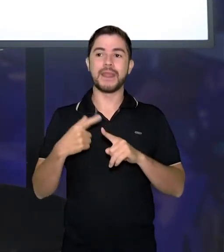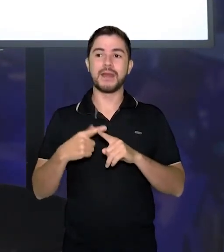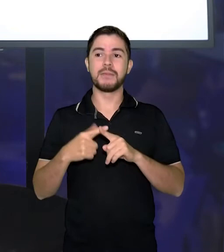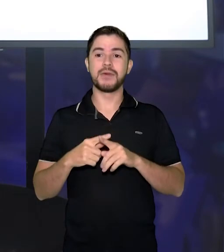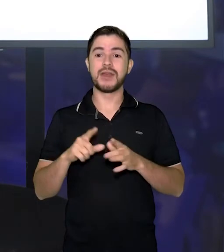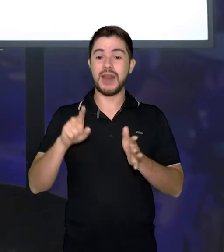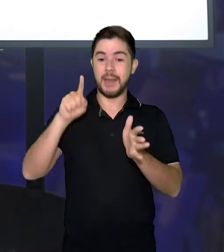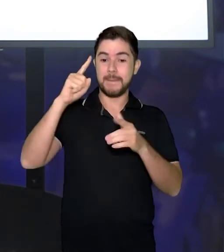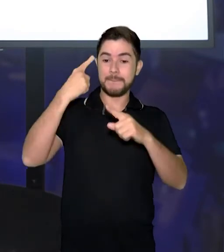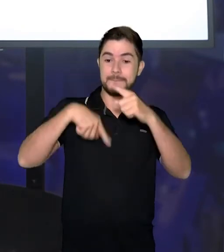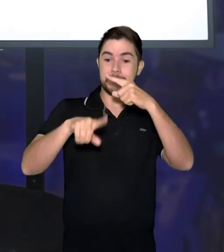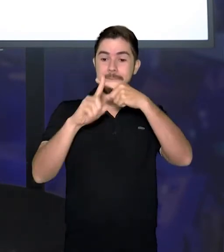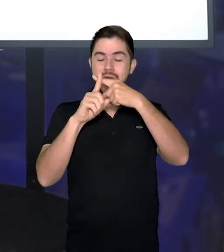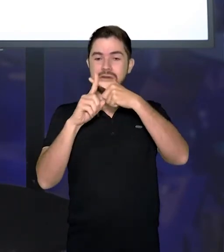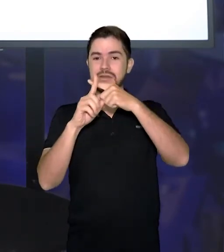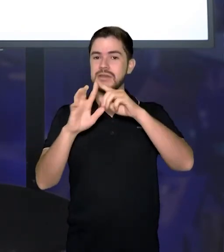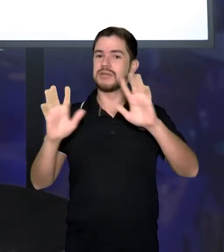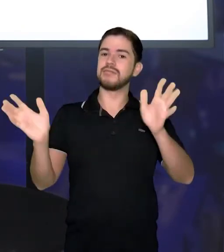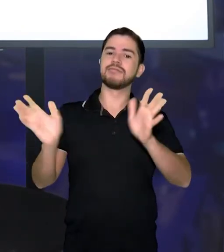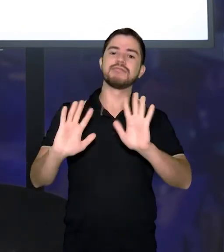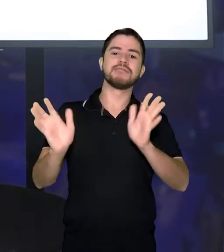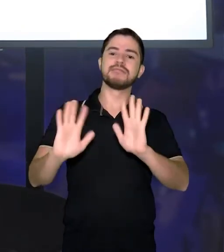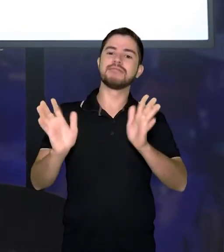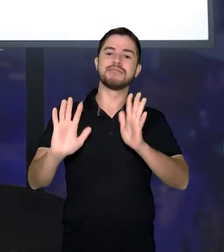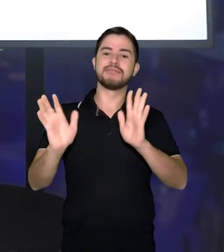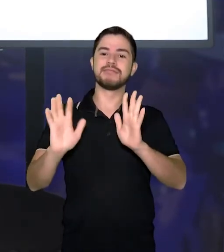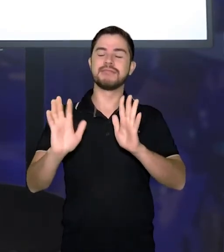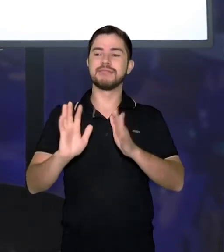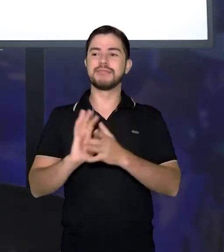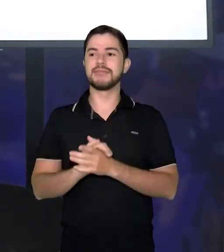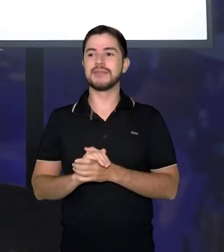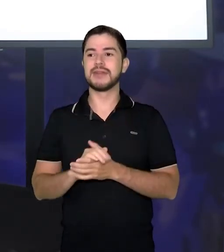ele não é positivo. Ele